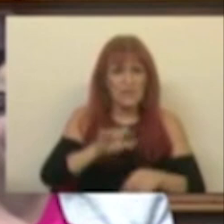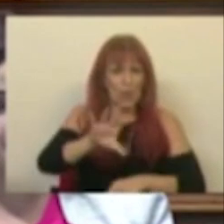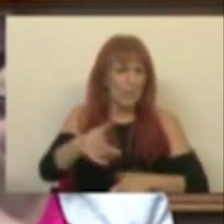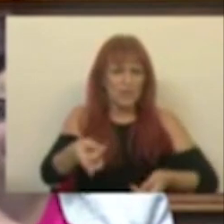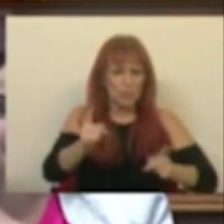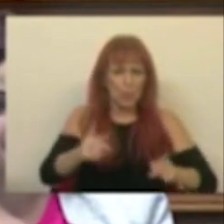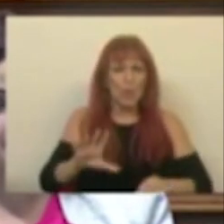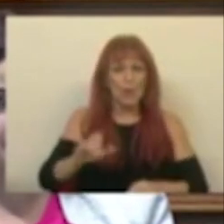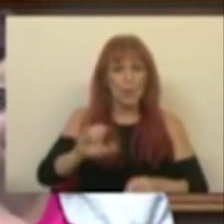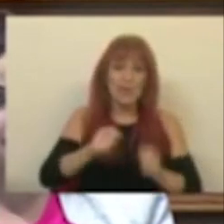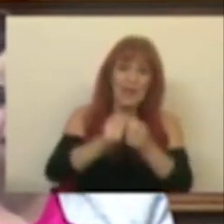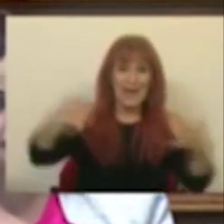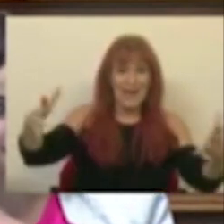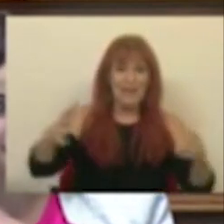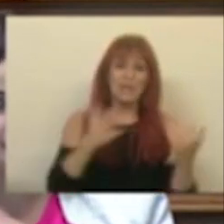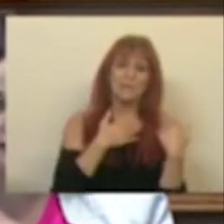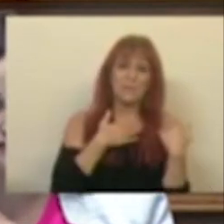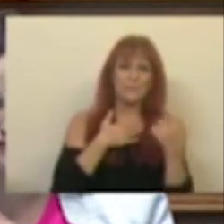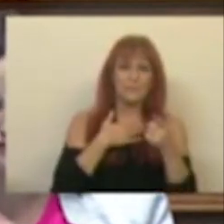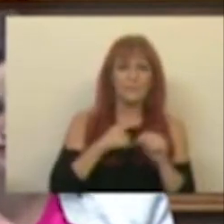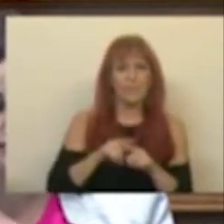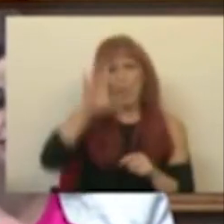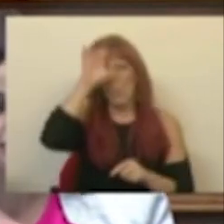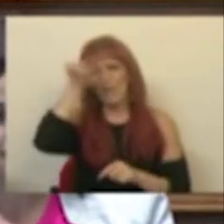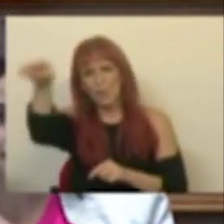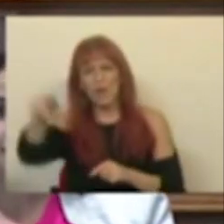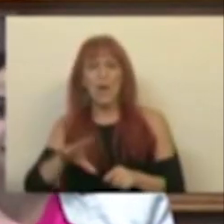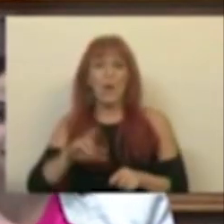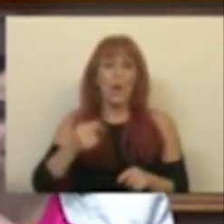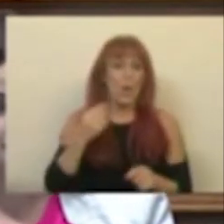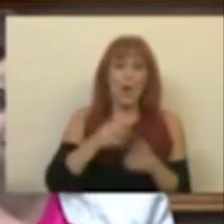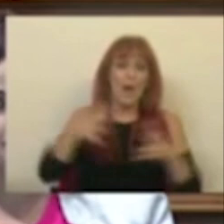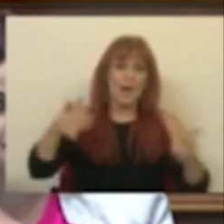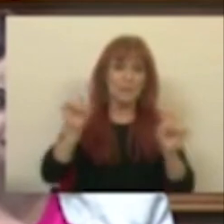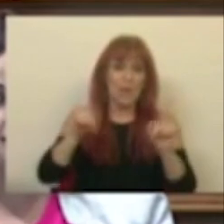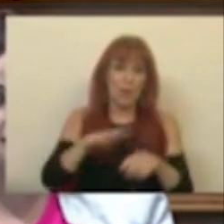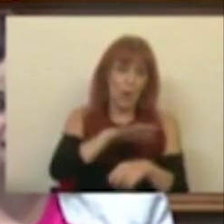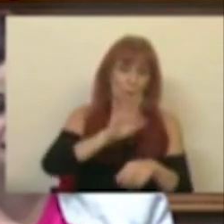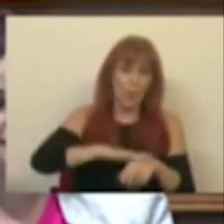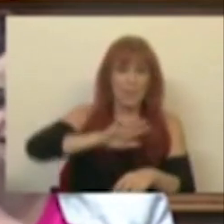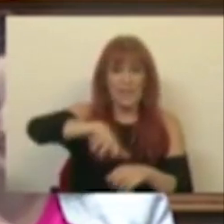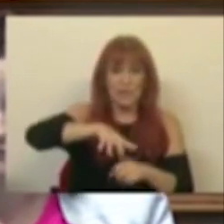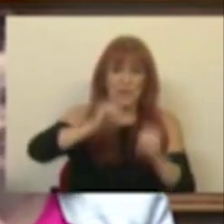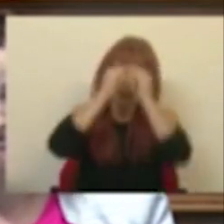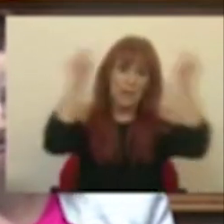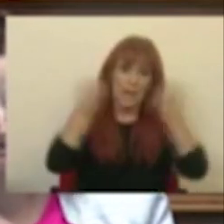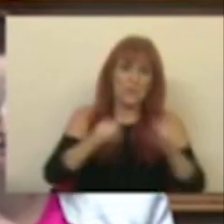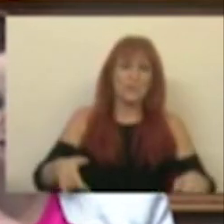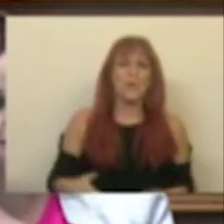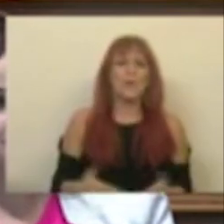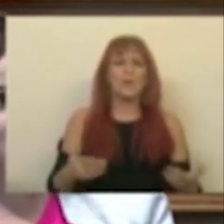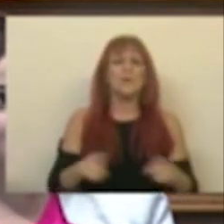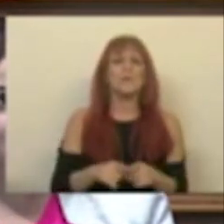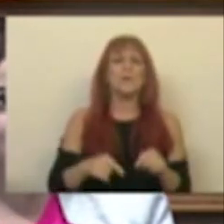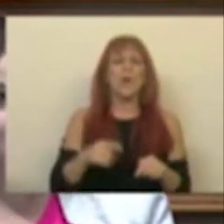país. Quando o país cresce, a responsabilidade é do governo. Quando não cresce, é da conjuntura internacional. Muito obrigado. Até para